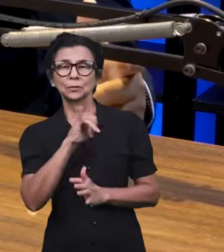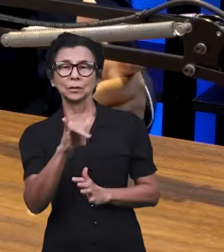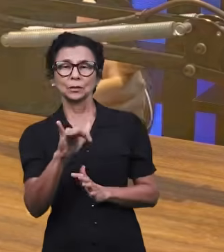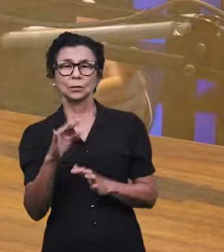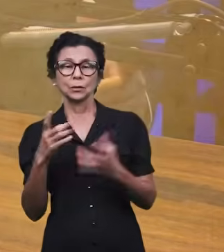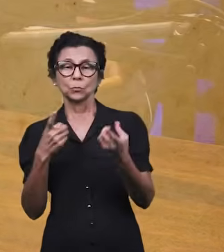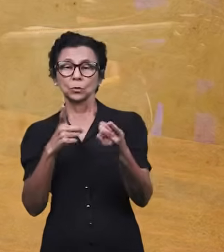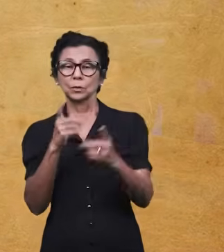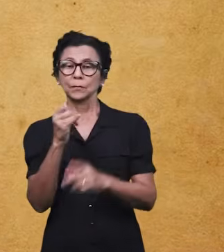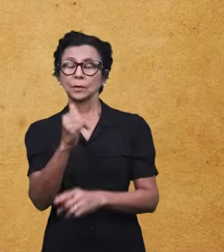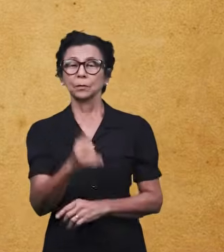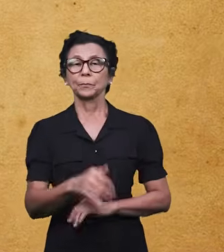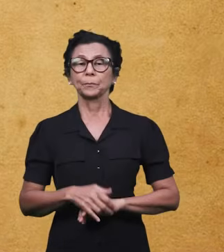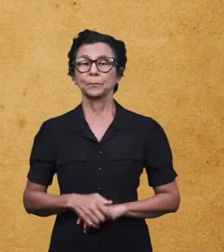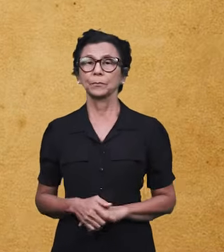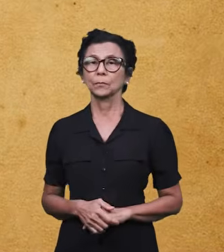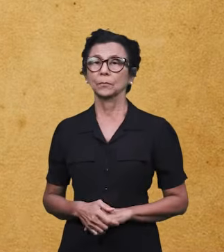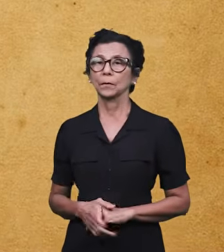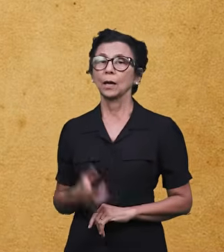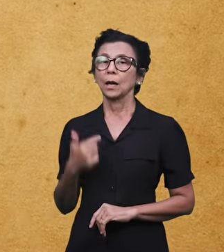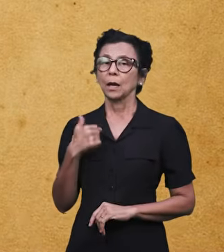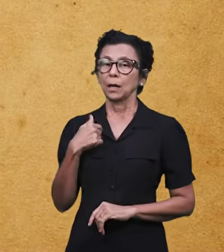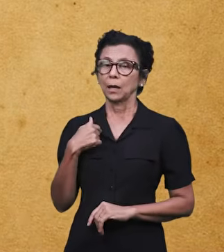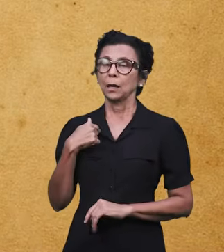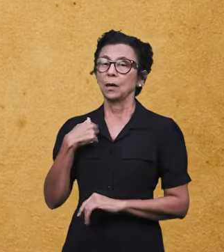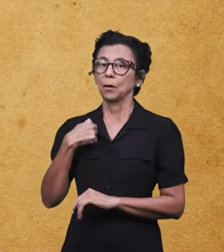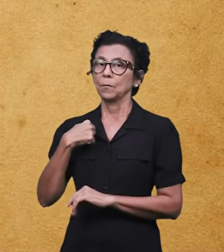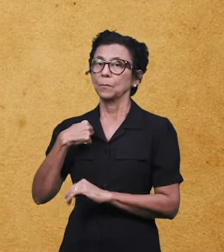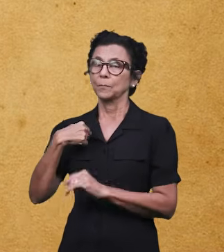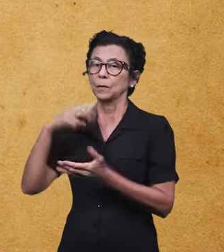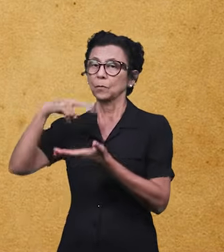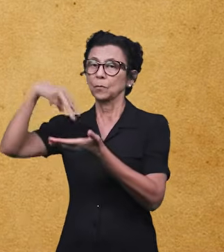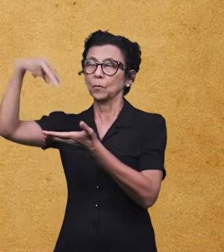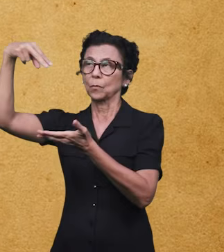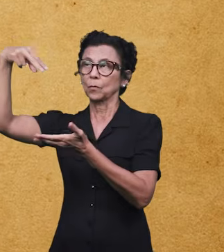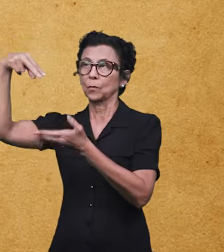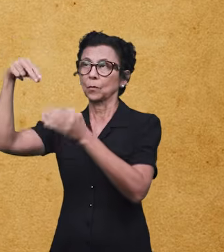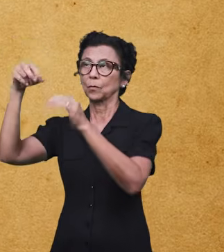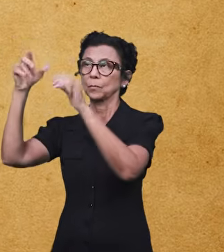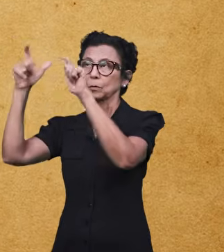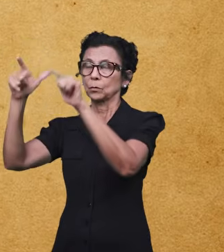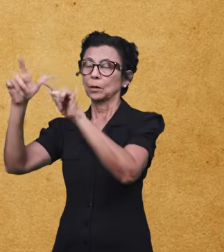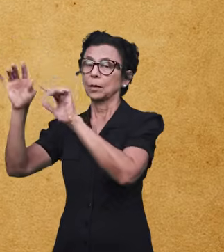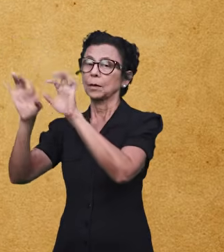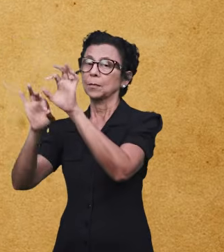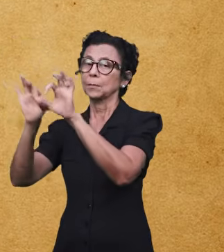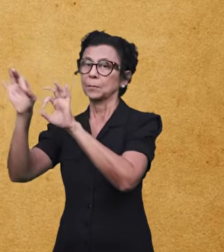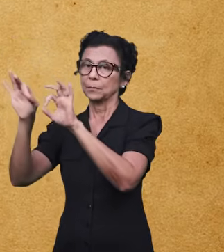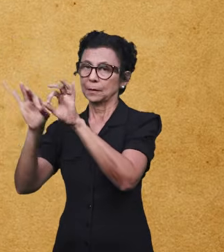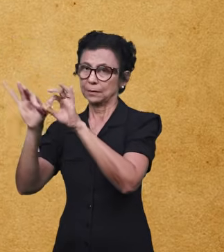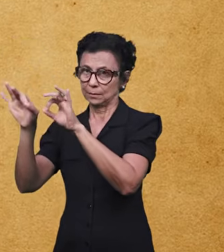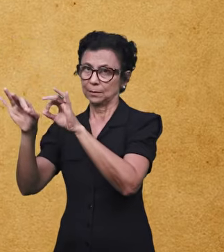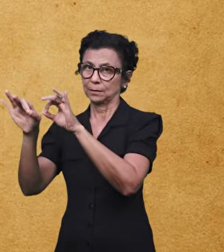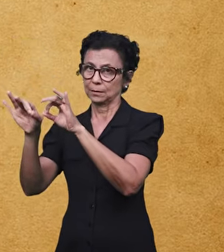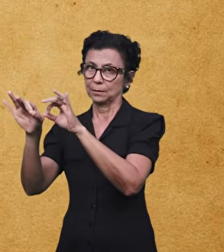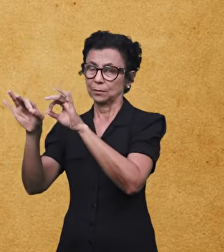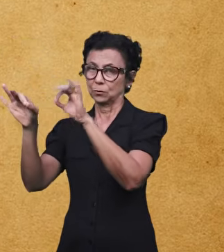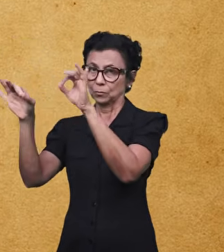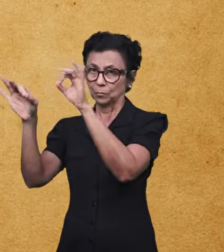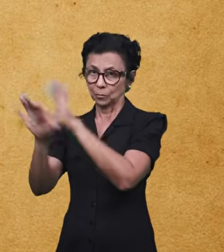né? Eu vou preparar um lugar, né? Para que quando eu estiver